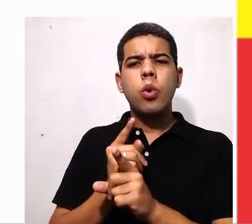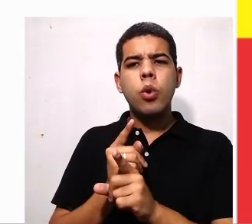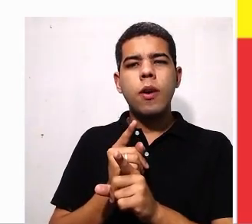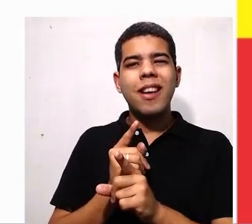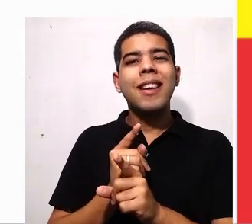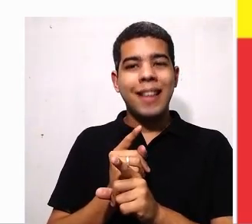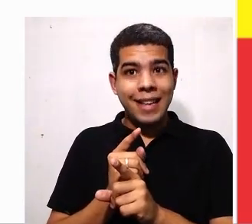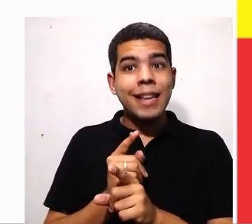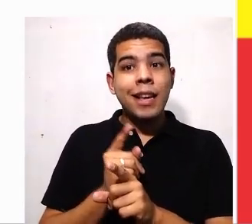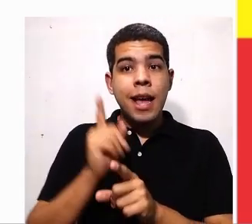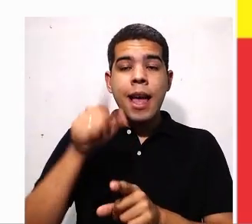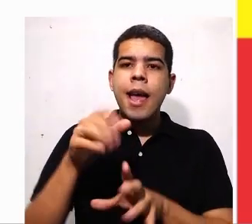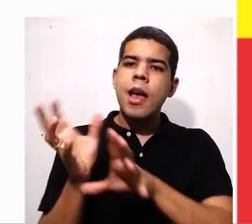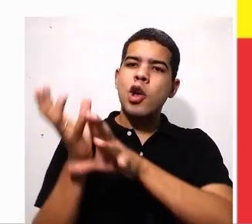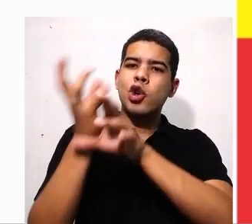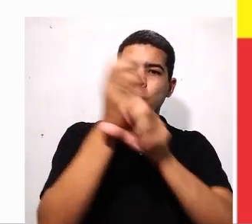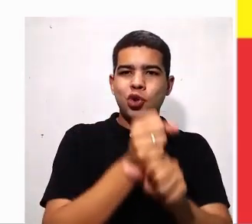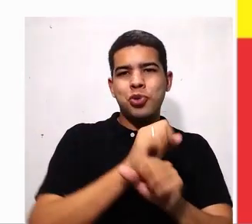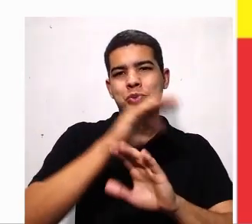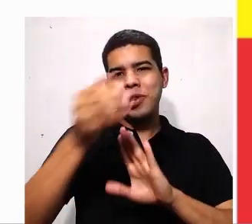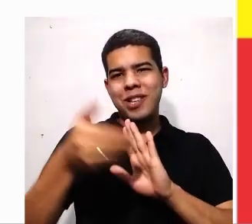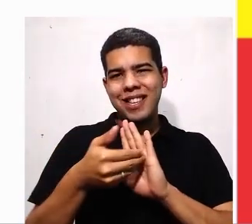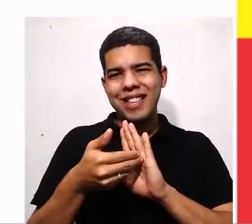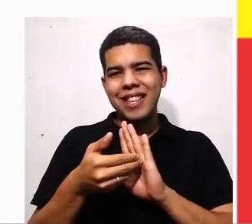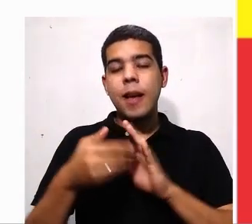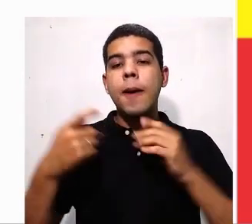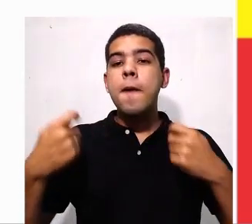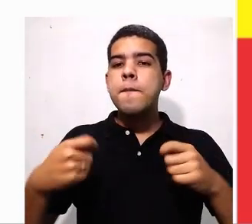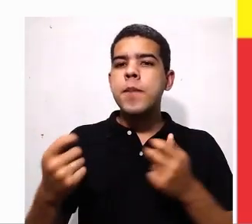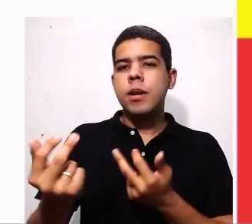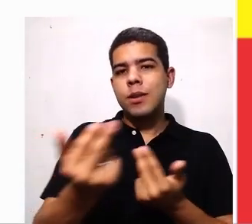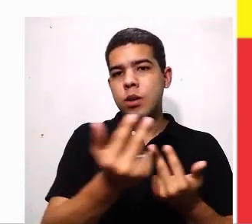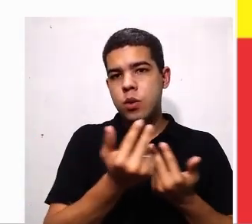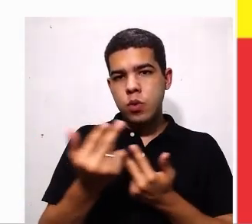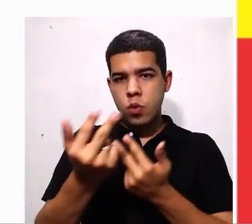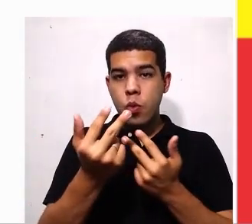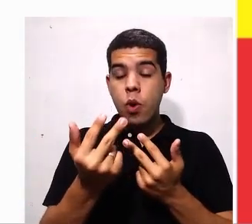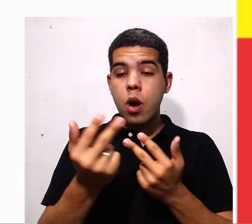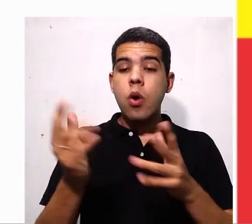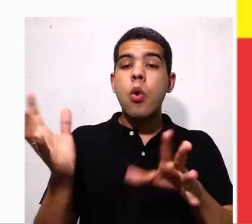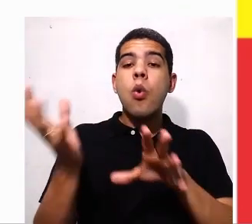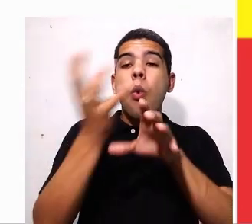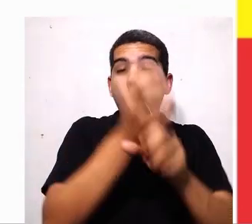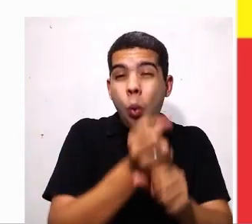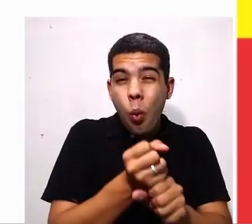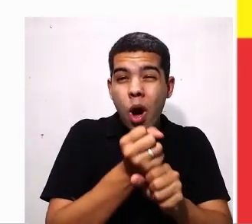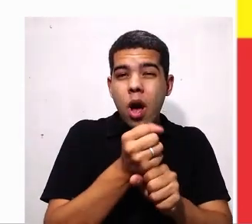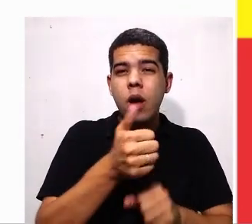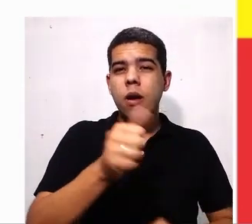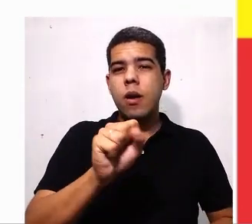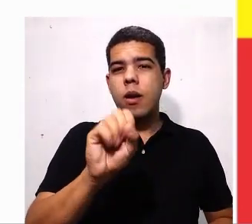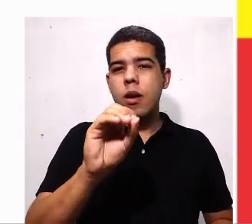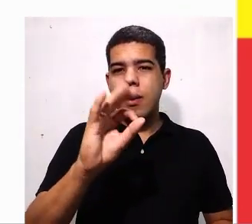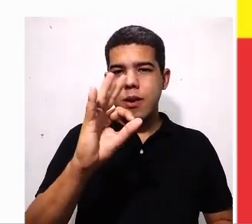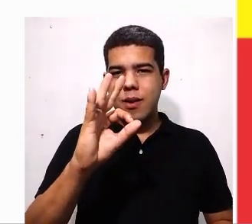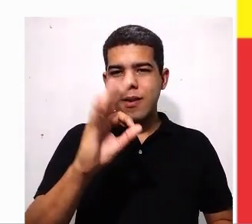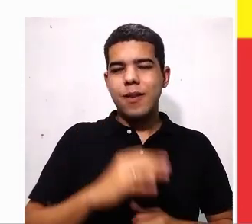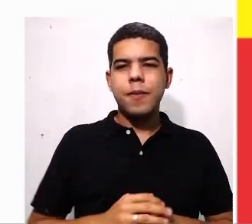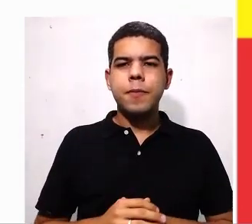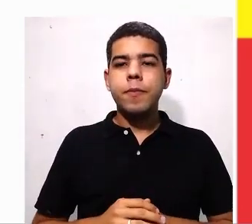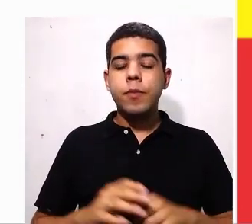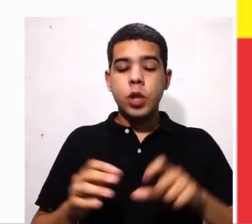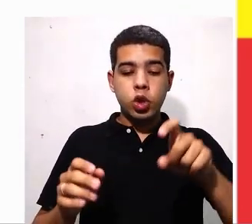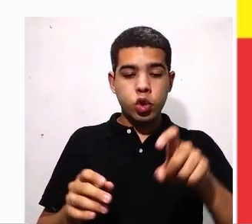igual a 180. Então, x mais 40 tem que ser igual a 180. Se eu tenho x mais x